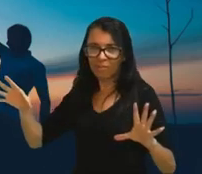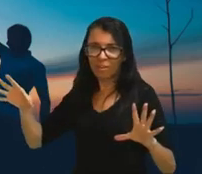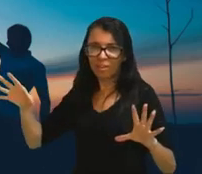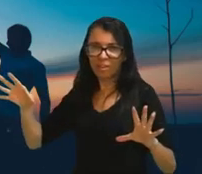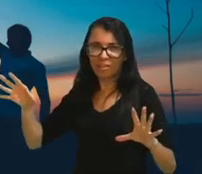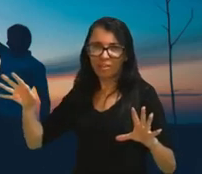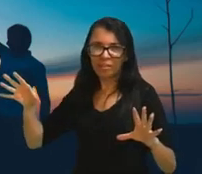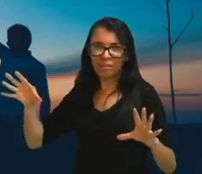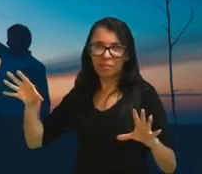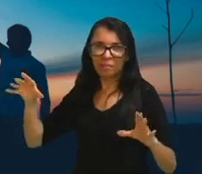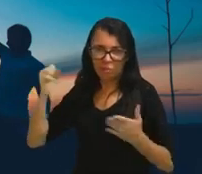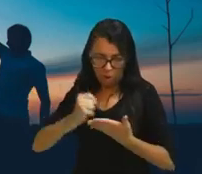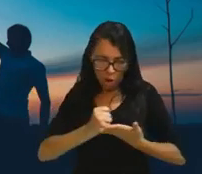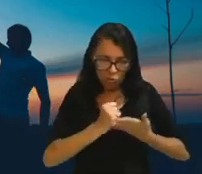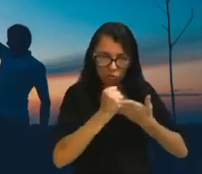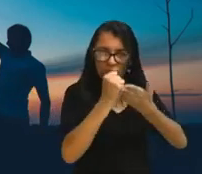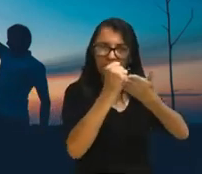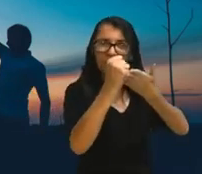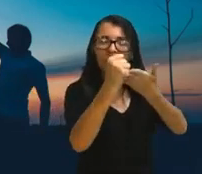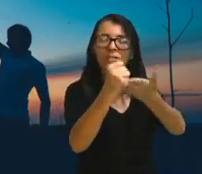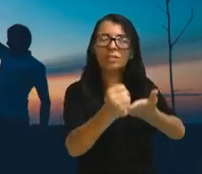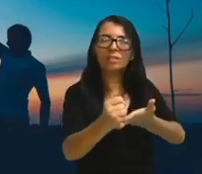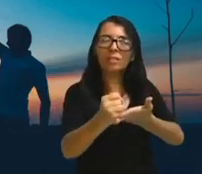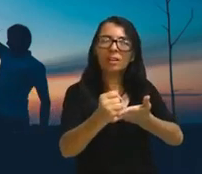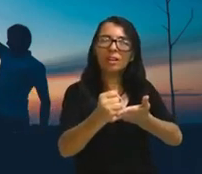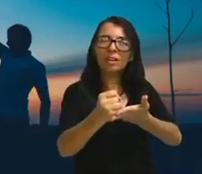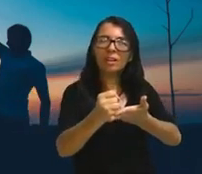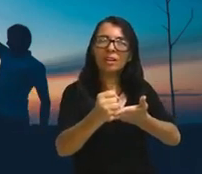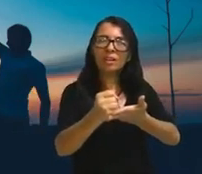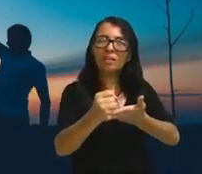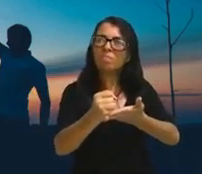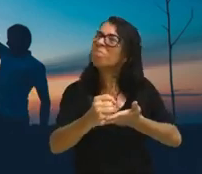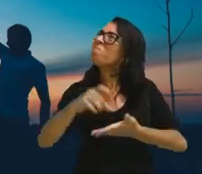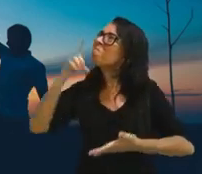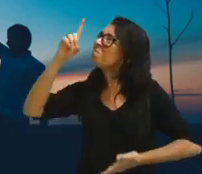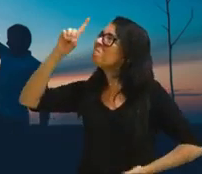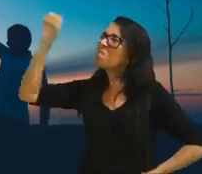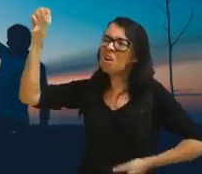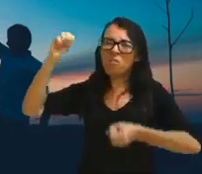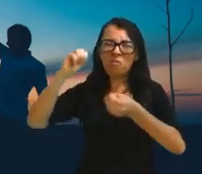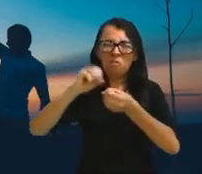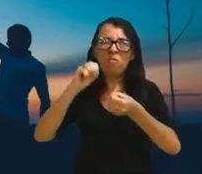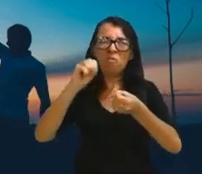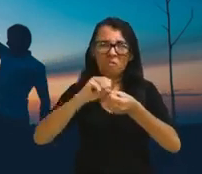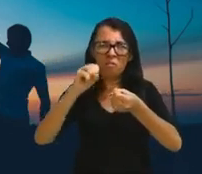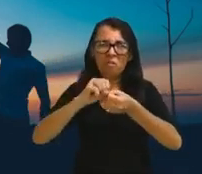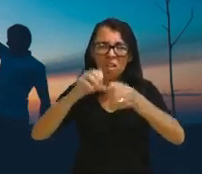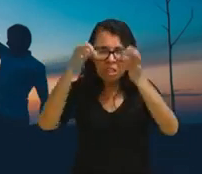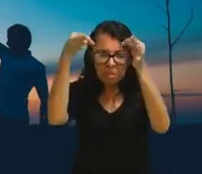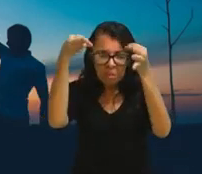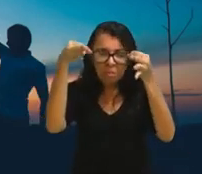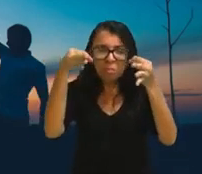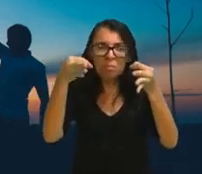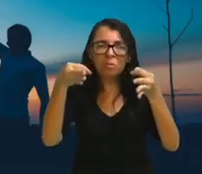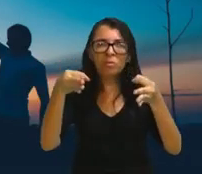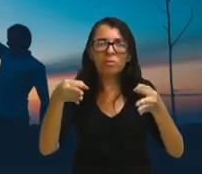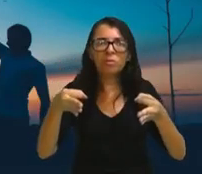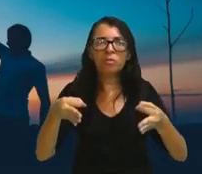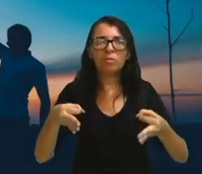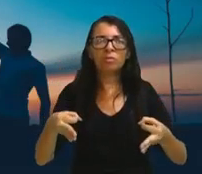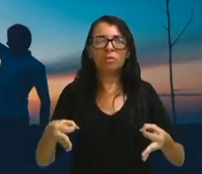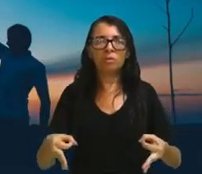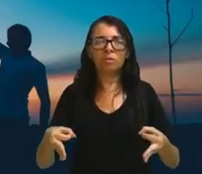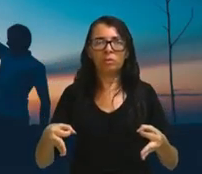sua casa, tudo aquilo que você tem construído na vida da sua família, que é da sua própria vontade, da sua própria